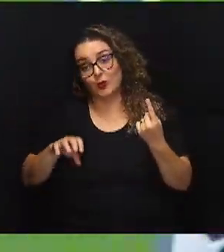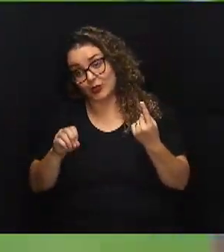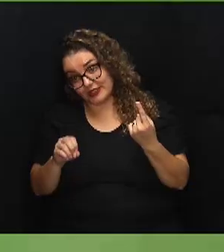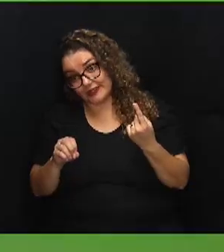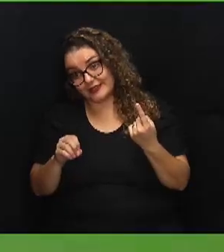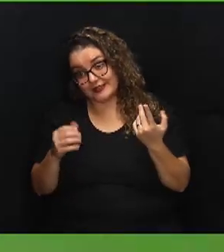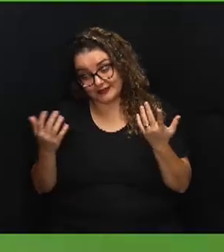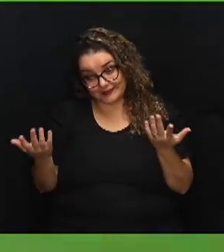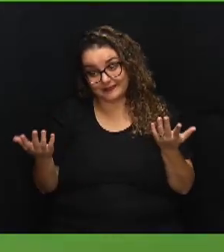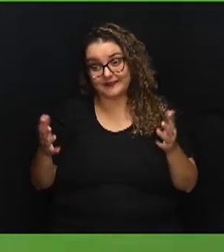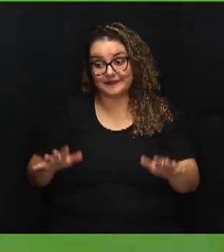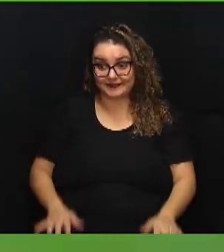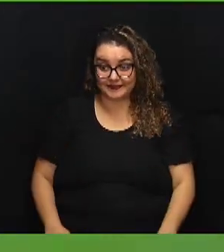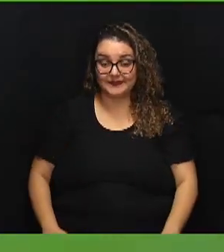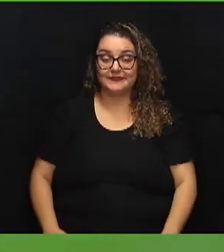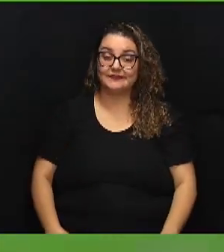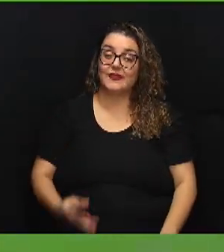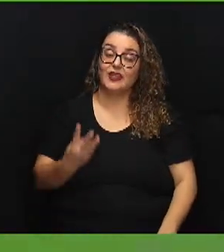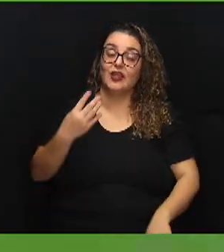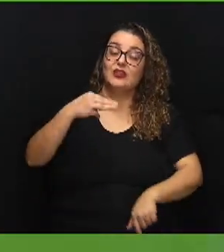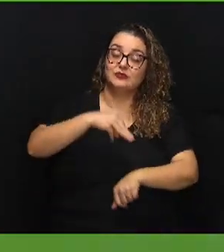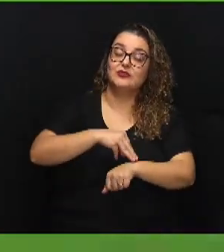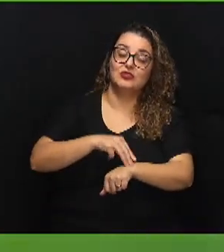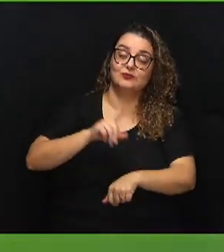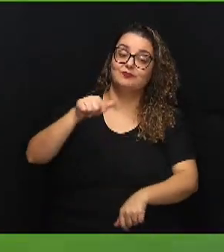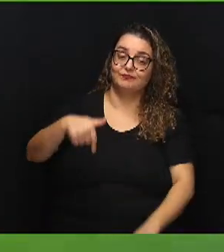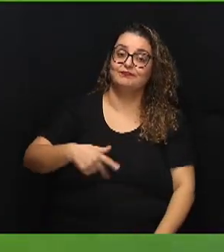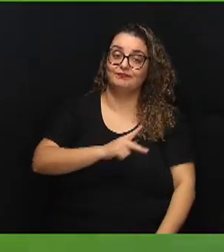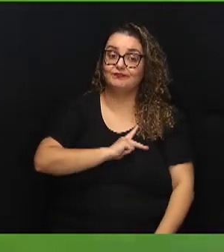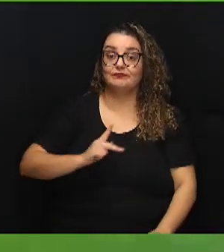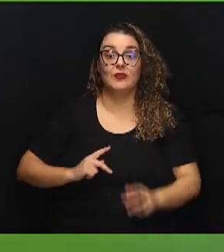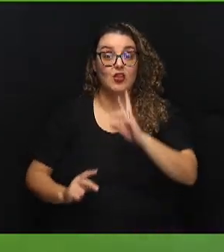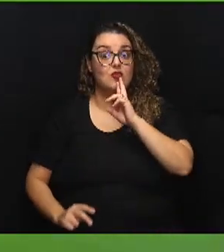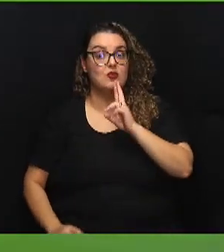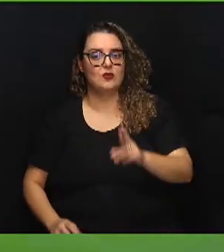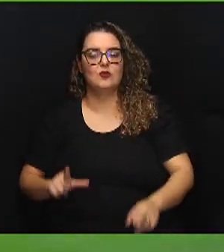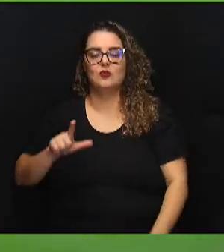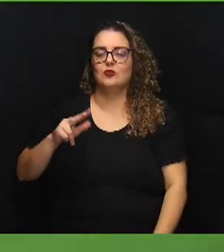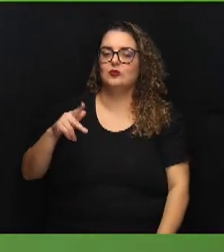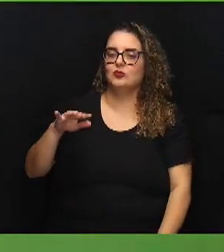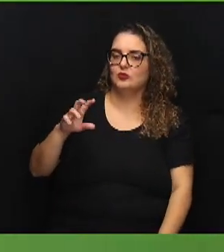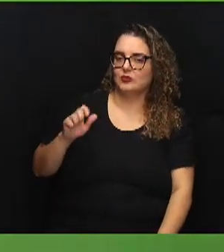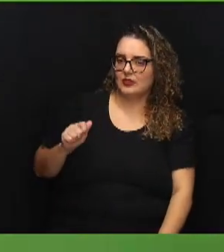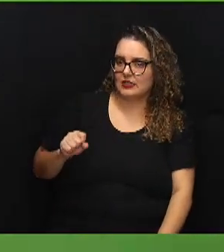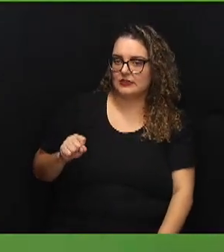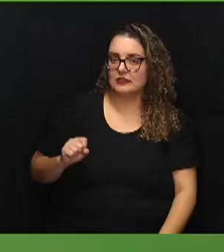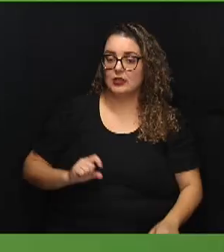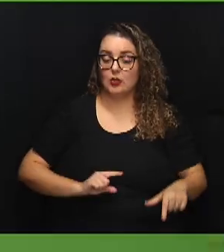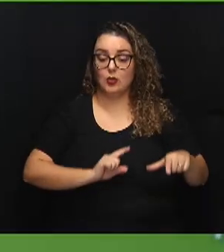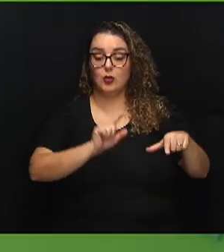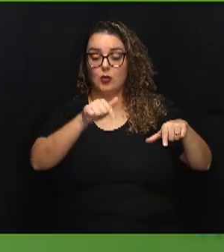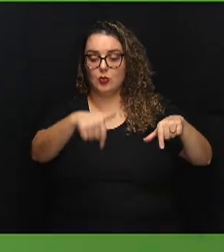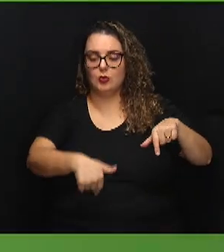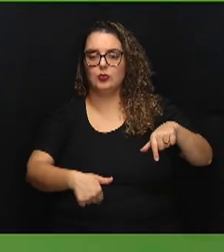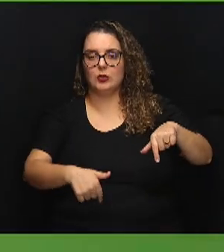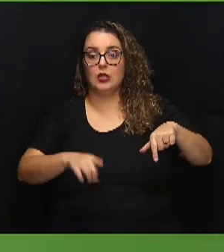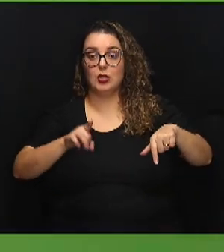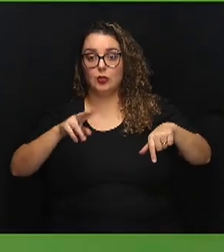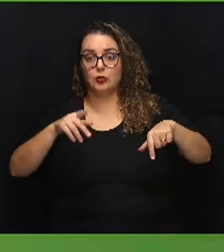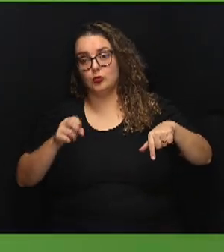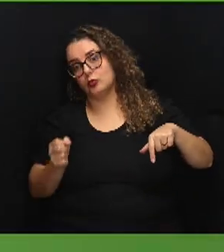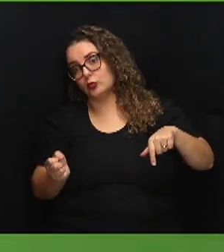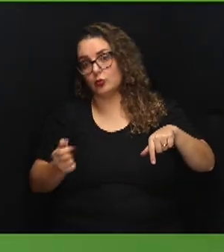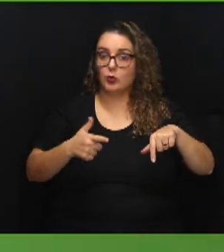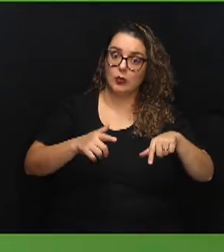Bernô. 4 minutos depois, a Ponte respondeu com Lucas Cândido, que cruzou, e Dudu de cabeça